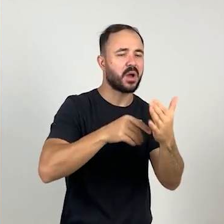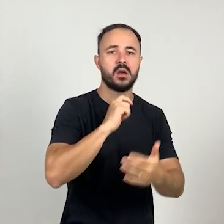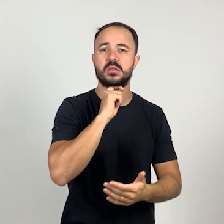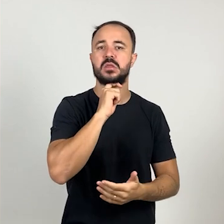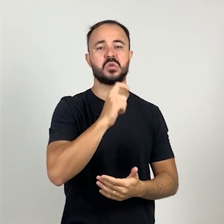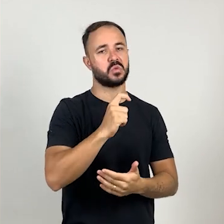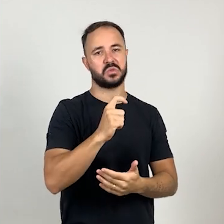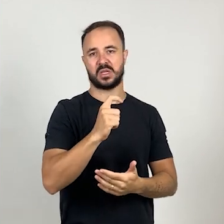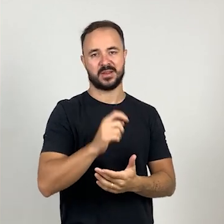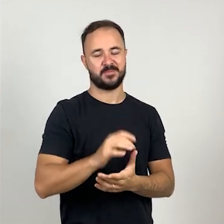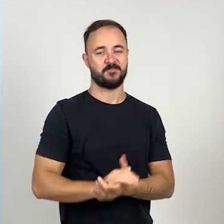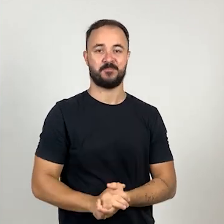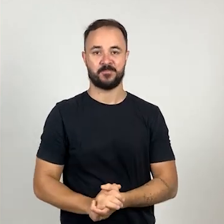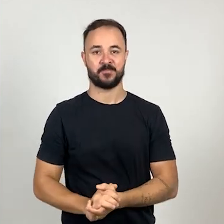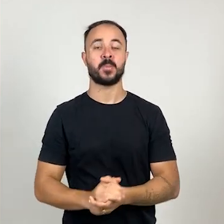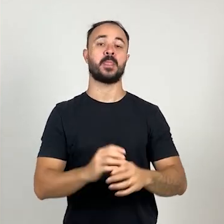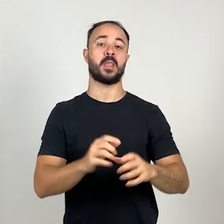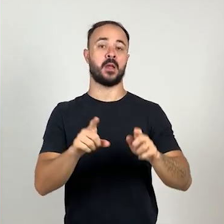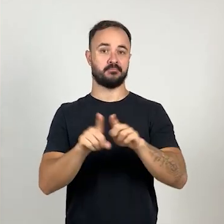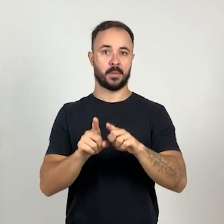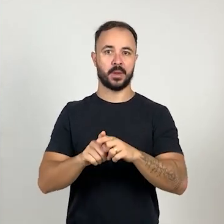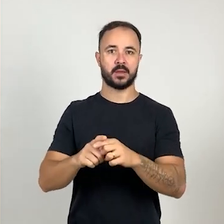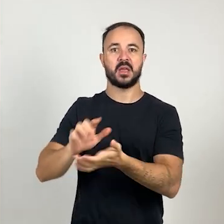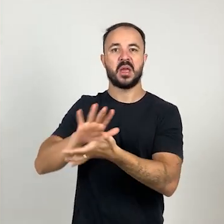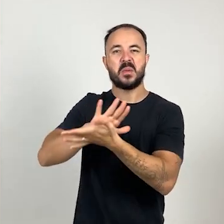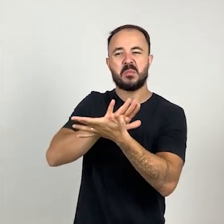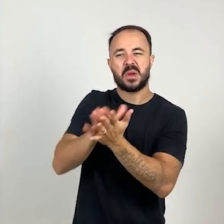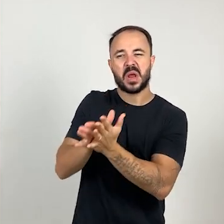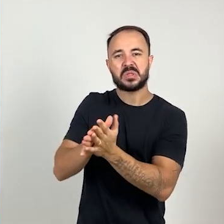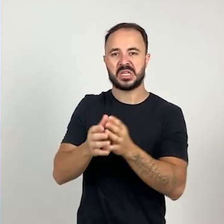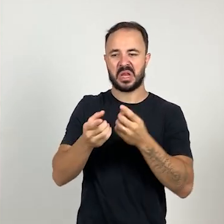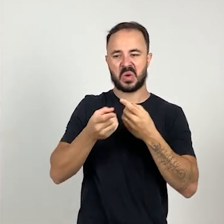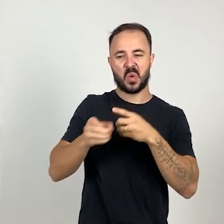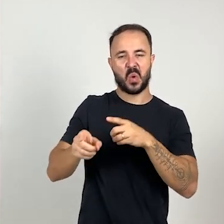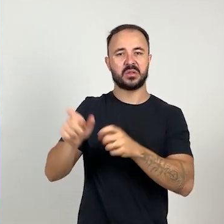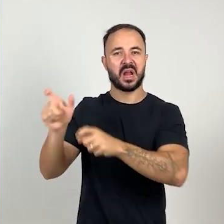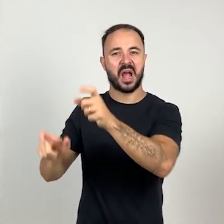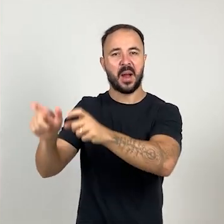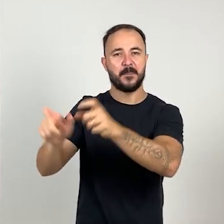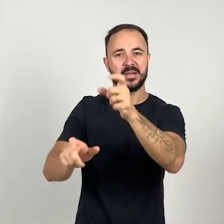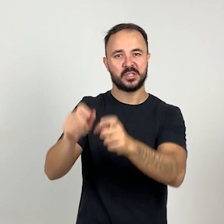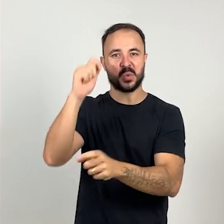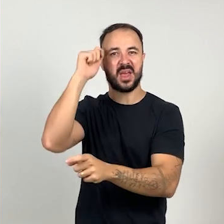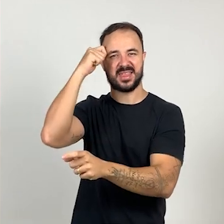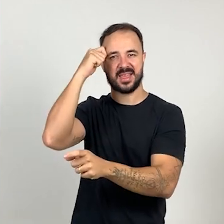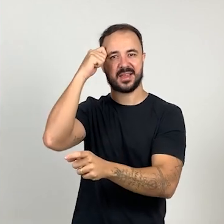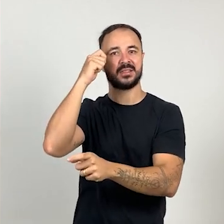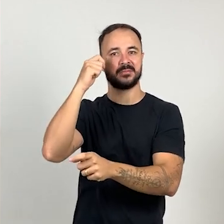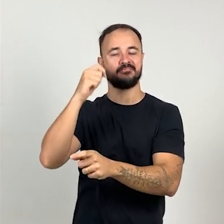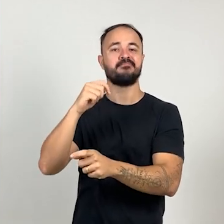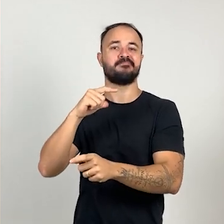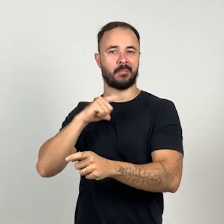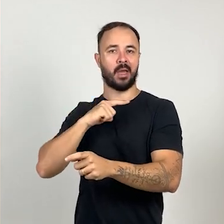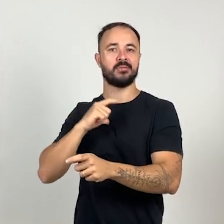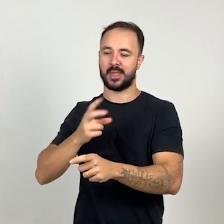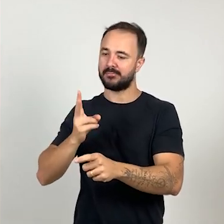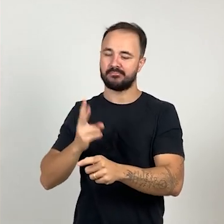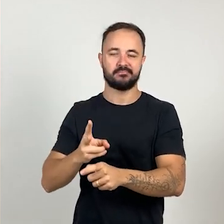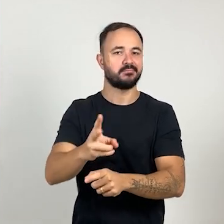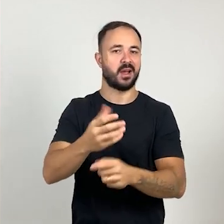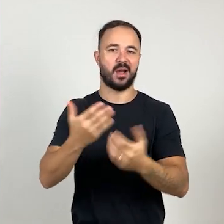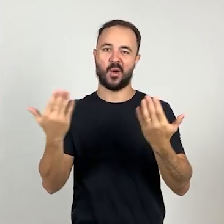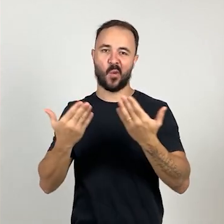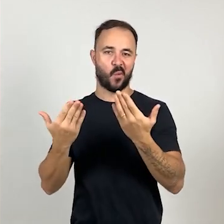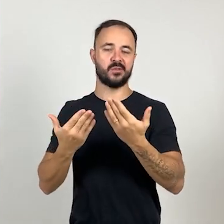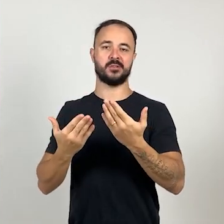Estigmatização e discriminação. Os estereótipos negativos associados aos povos negros foram perpetuados ao